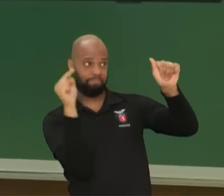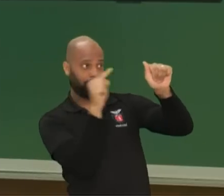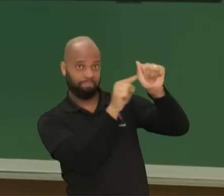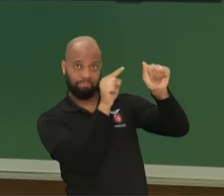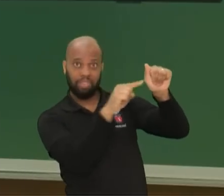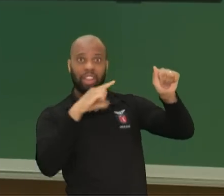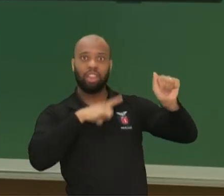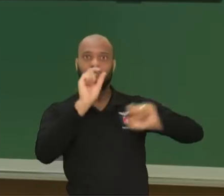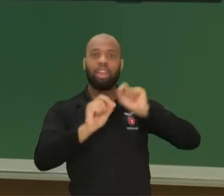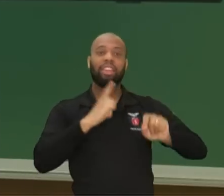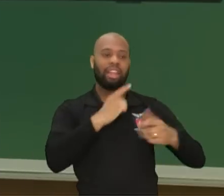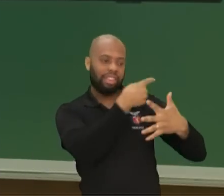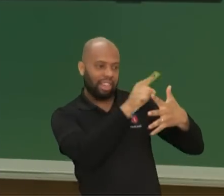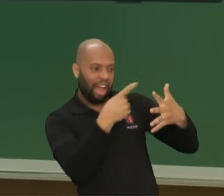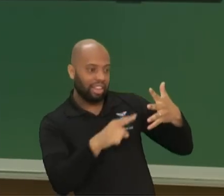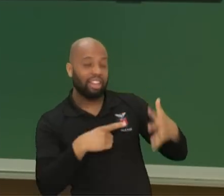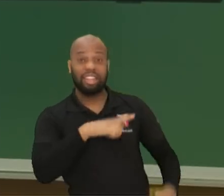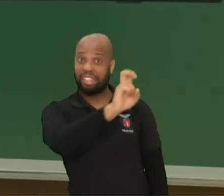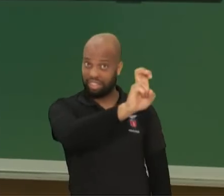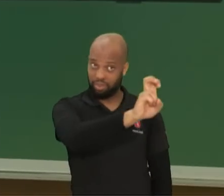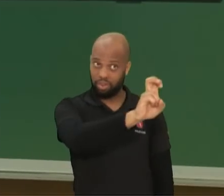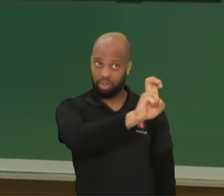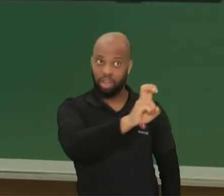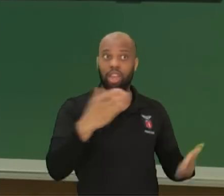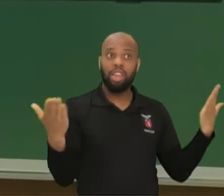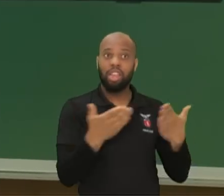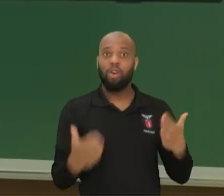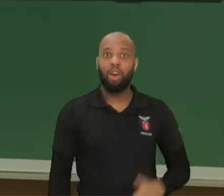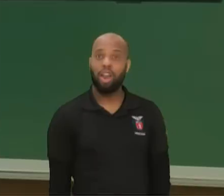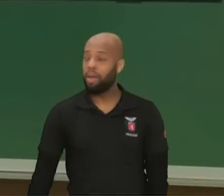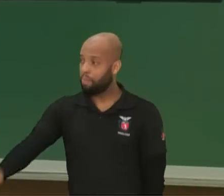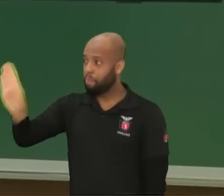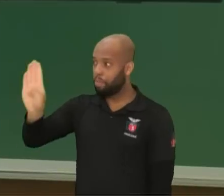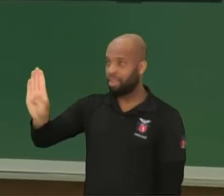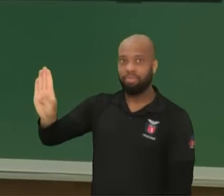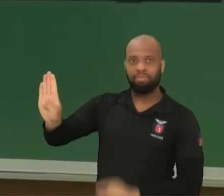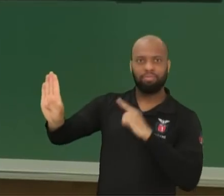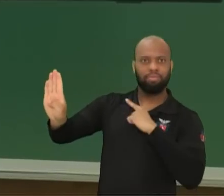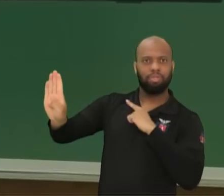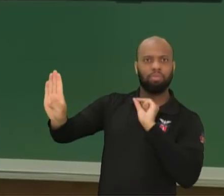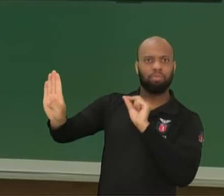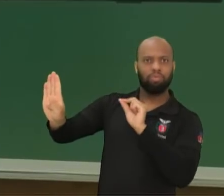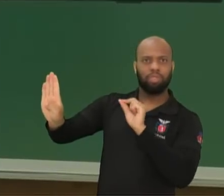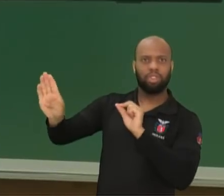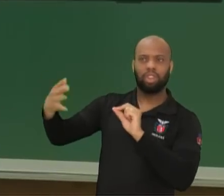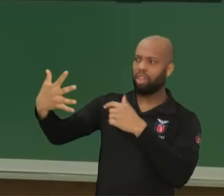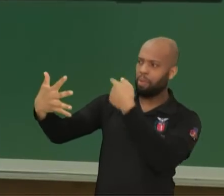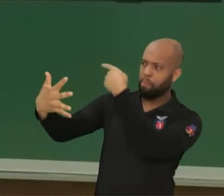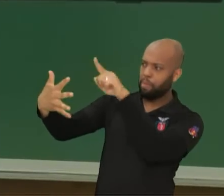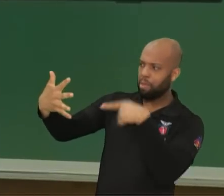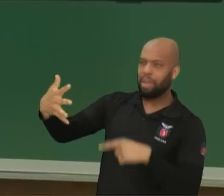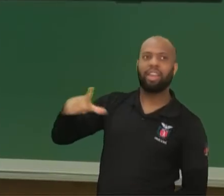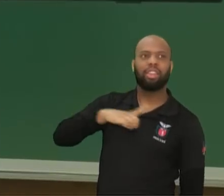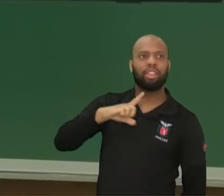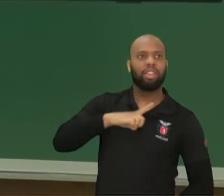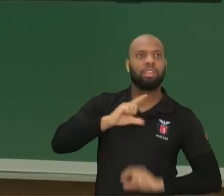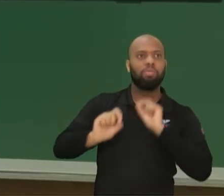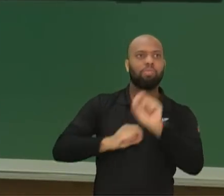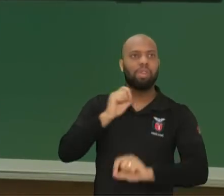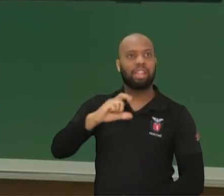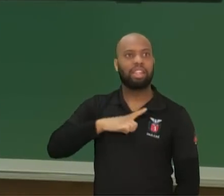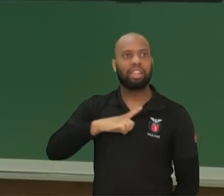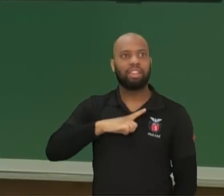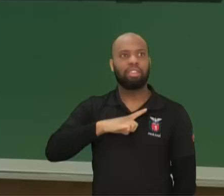evento A, nós temos 5 elementos e nesse nosso evento B, nós temos 9 elementos. É só contar os elementozinhos aqui, tá